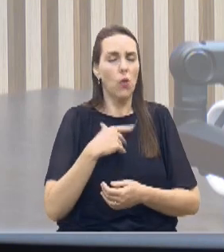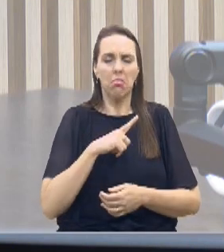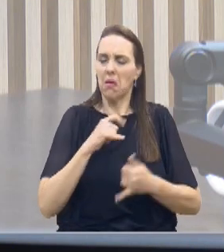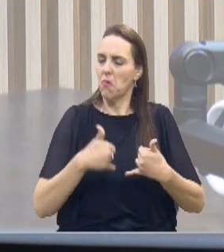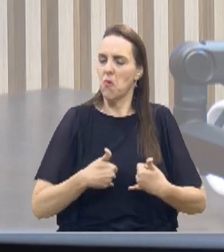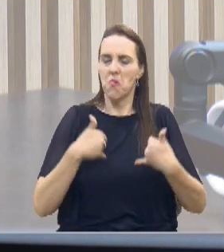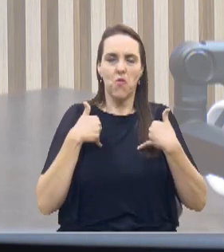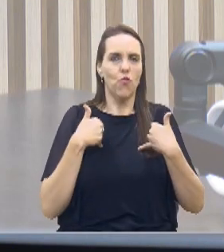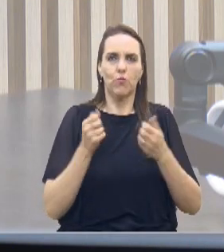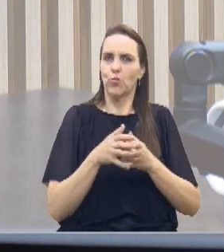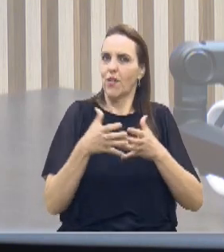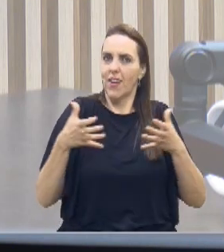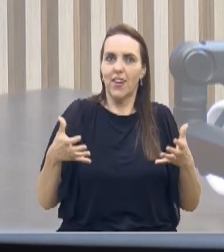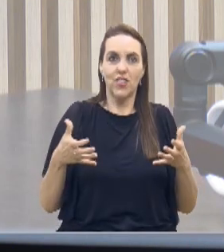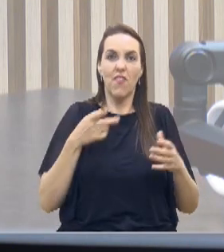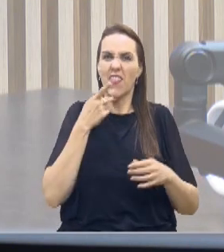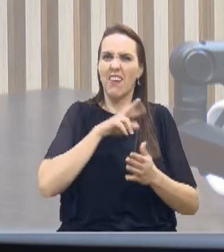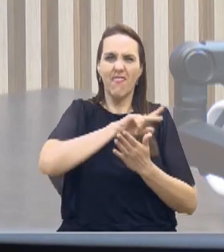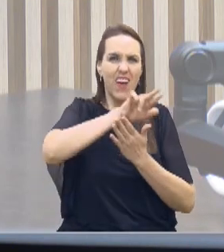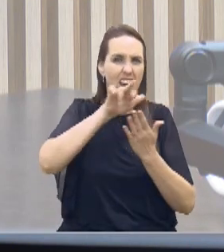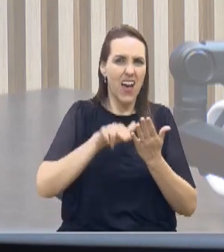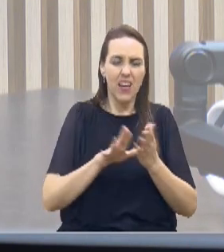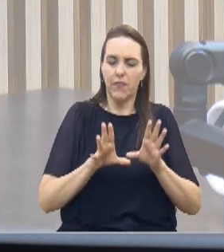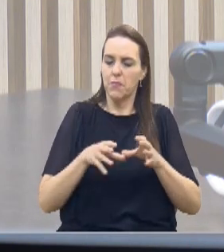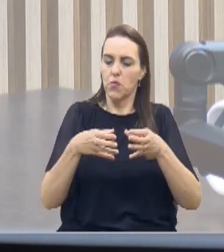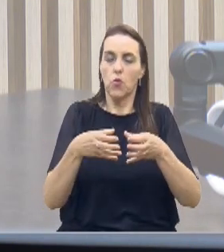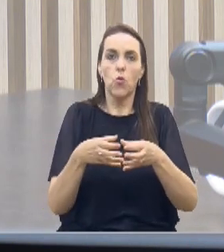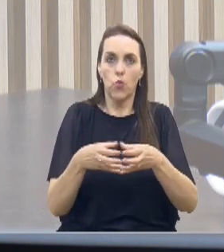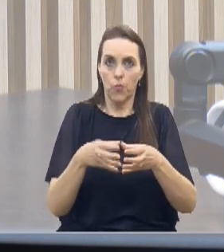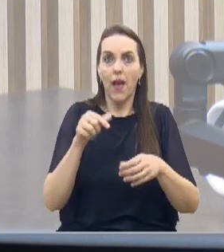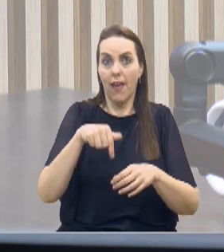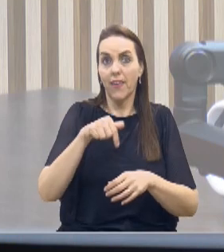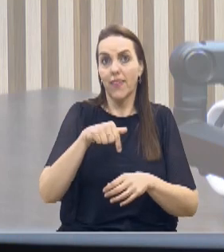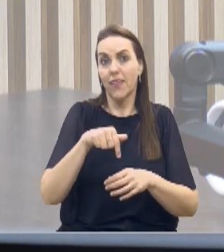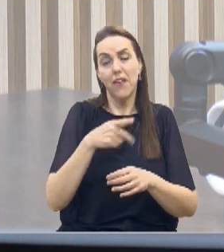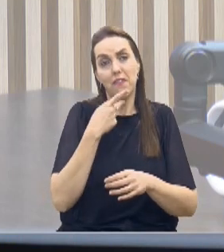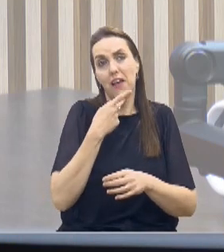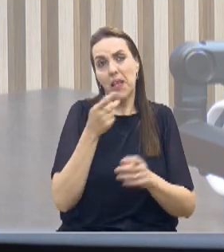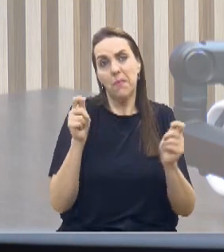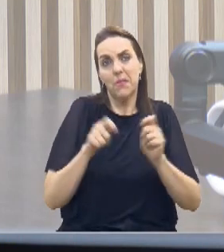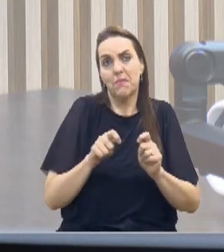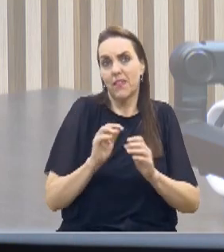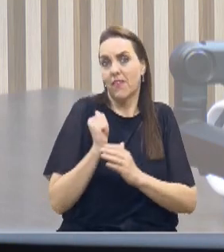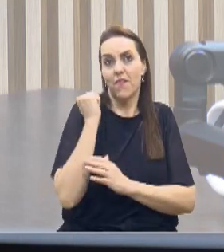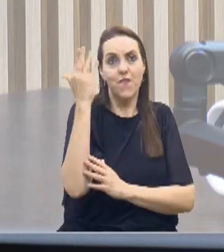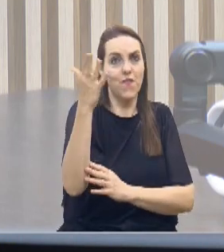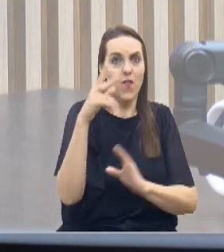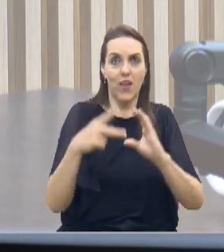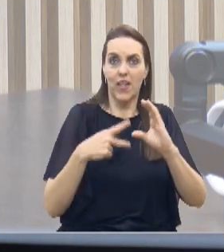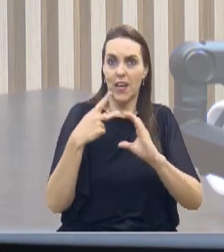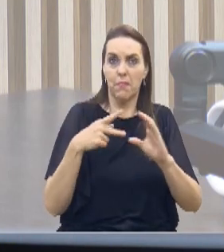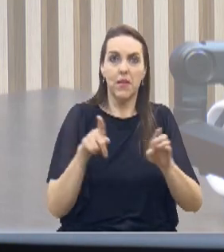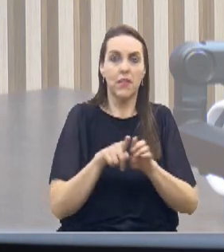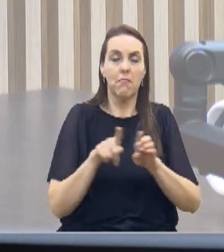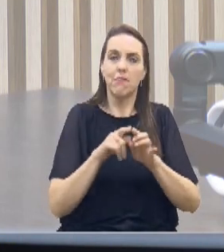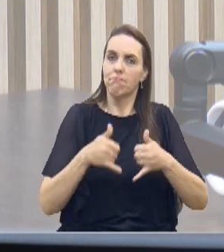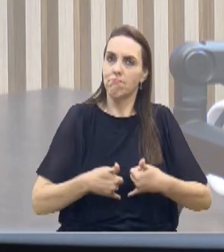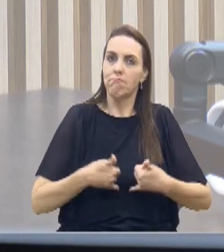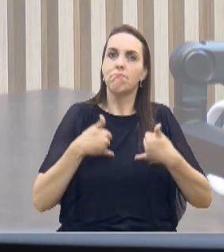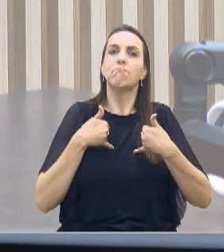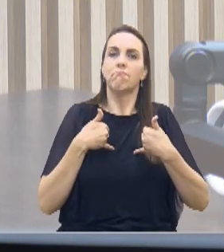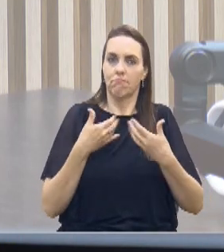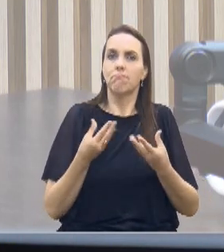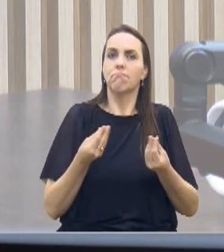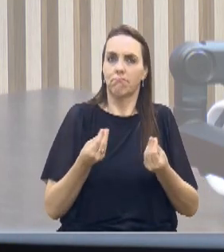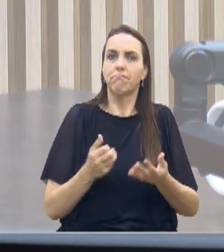imenso, falei várias vezes para a equipe aqui, falei todas as vezes que eu tive a possibilidade também, fora aqui da Câmara, do quanto eu tenho orgulho, porque